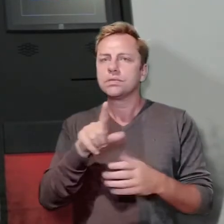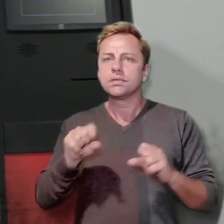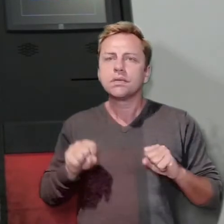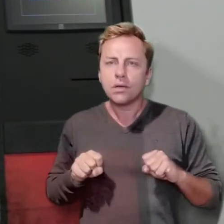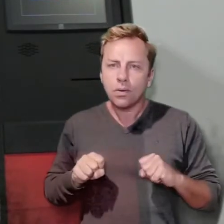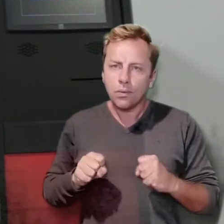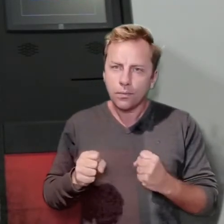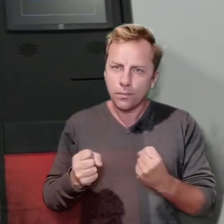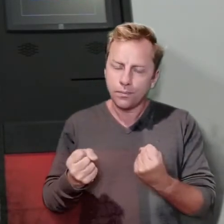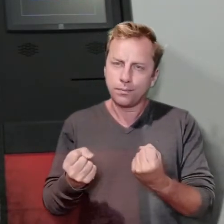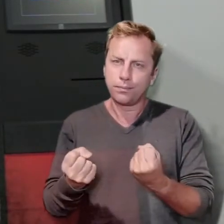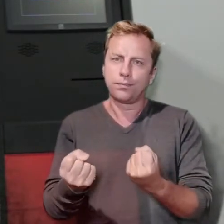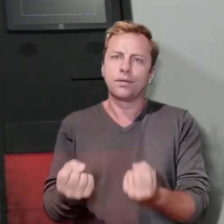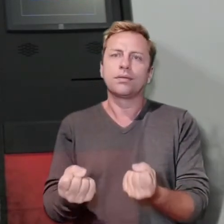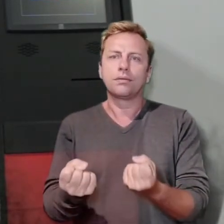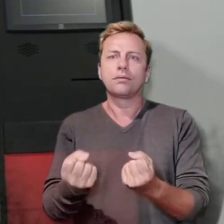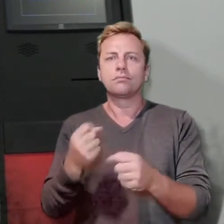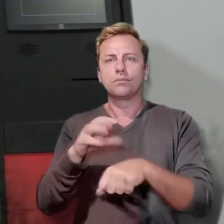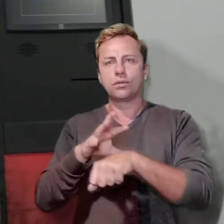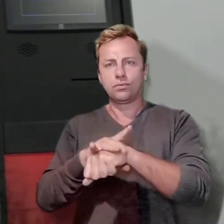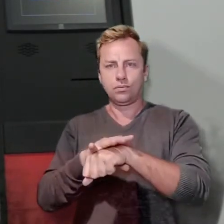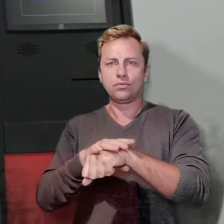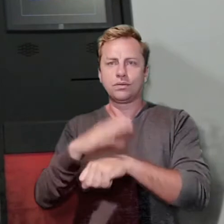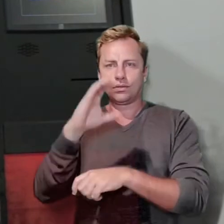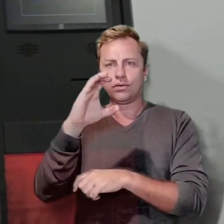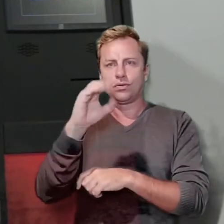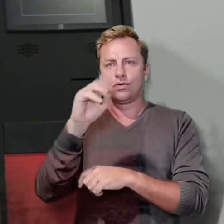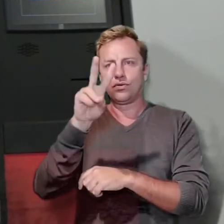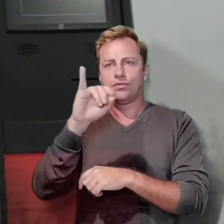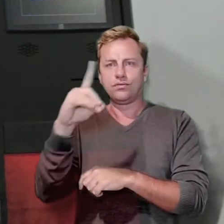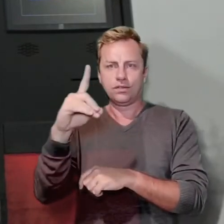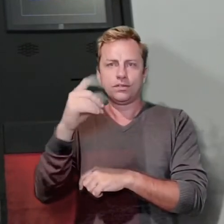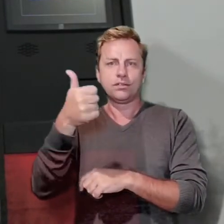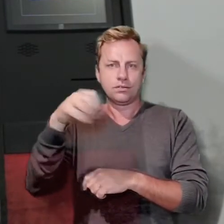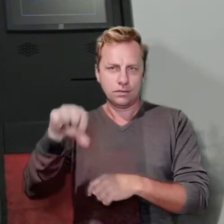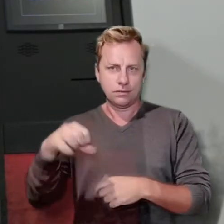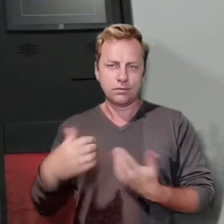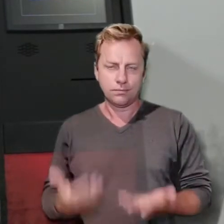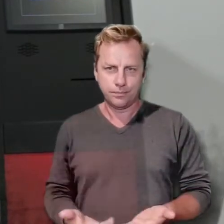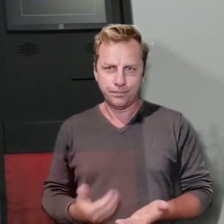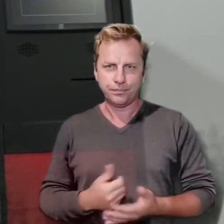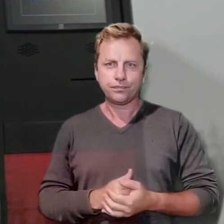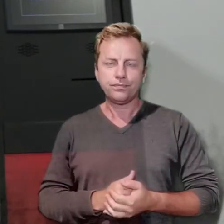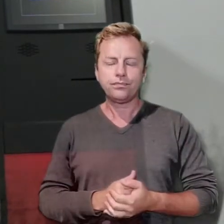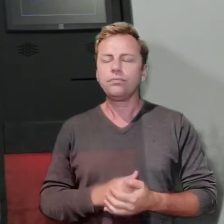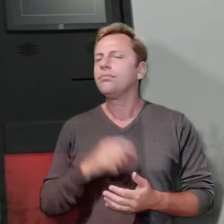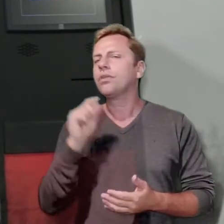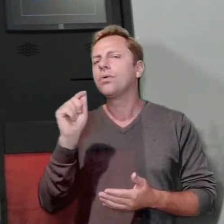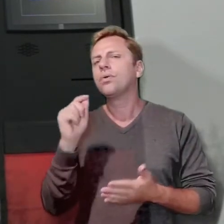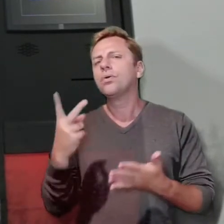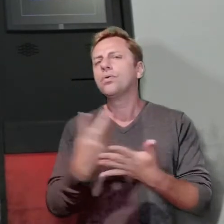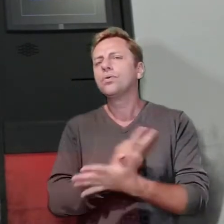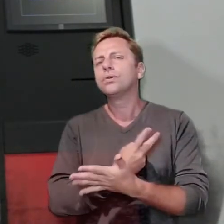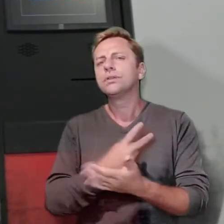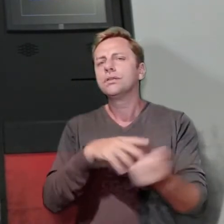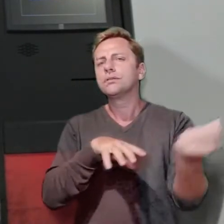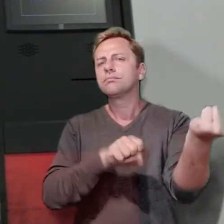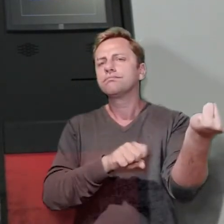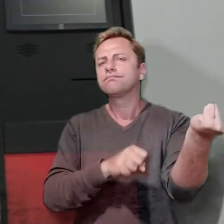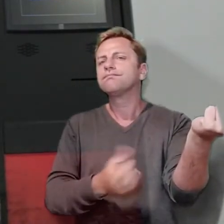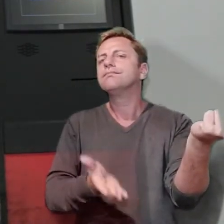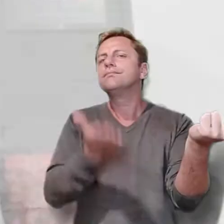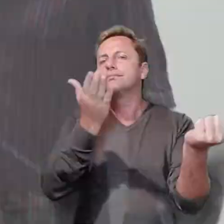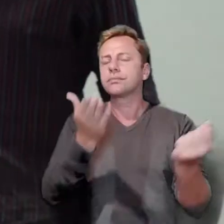a recuperação na doença Covid-19. O que acontece